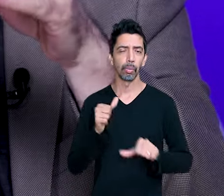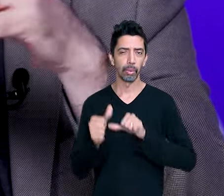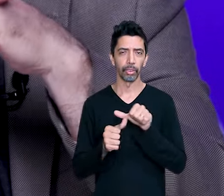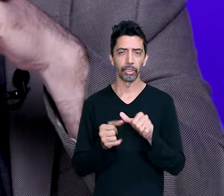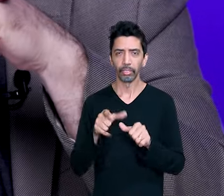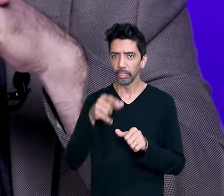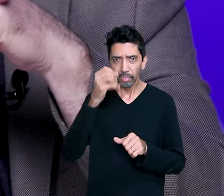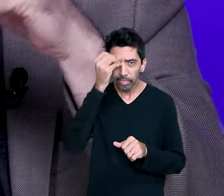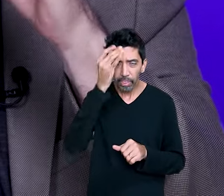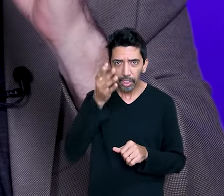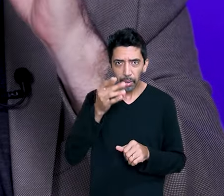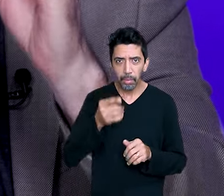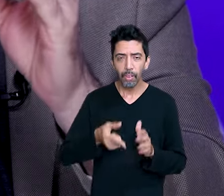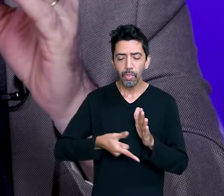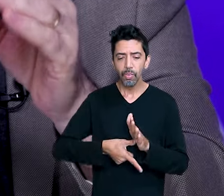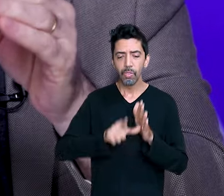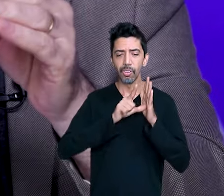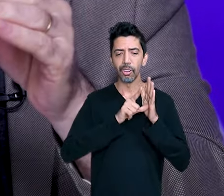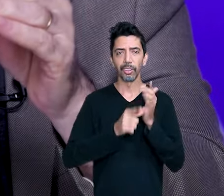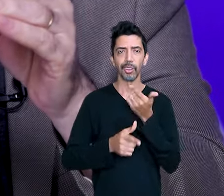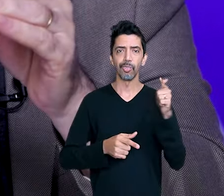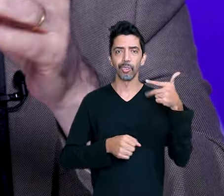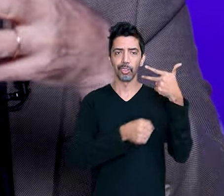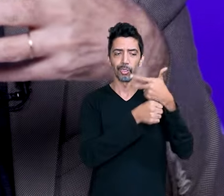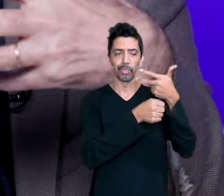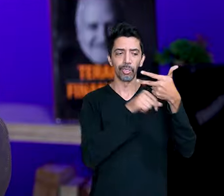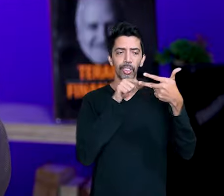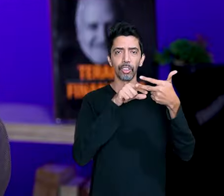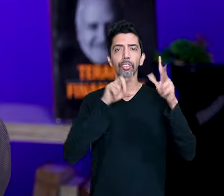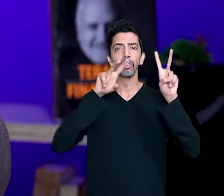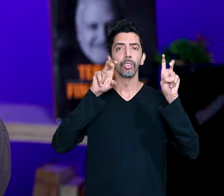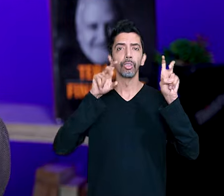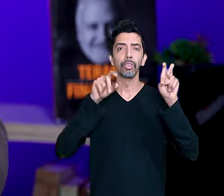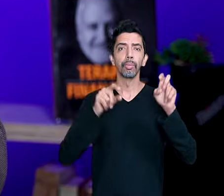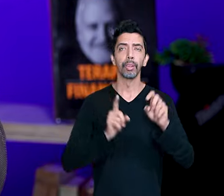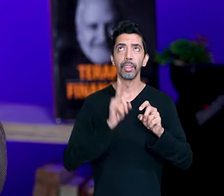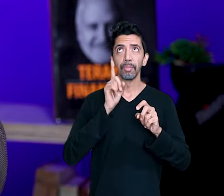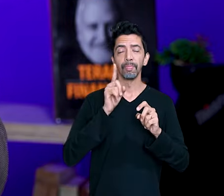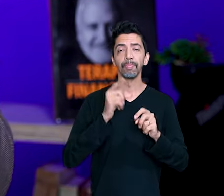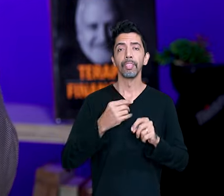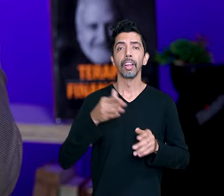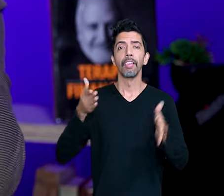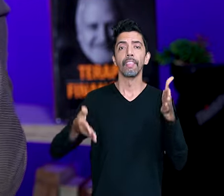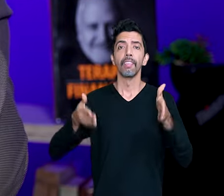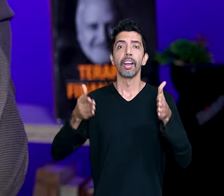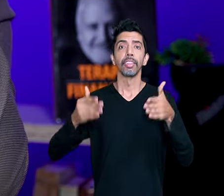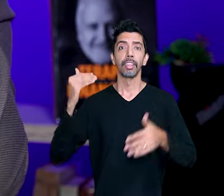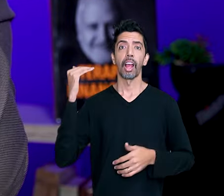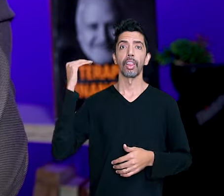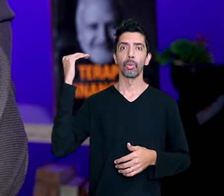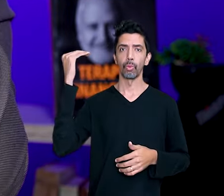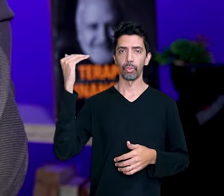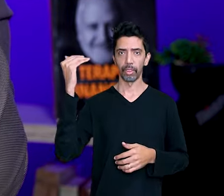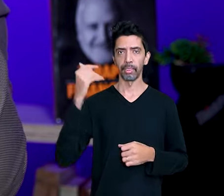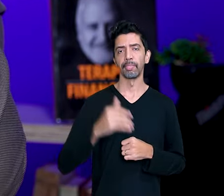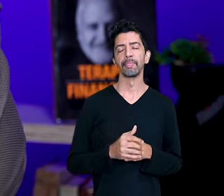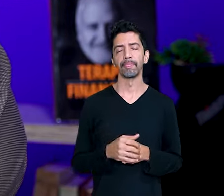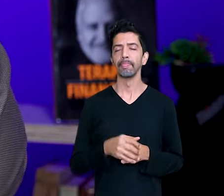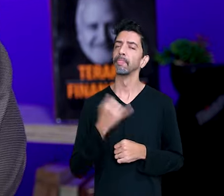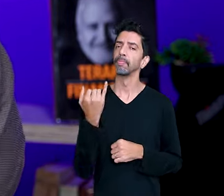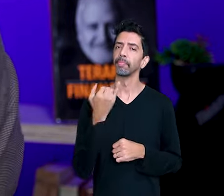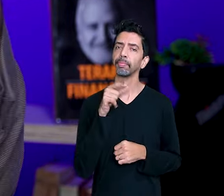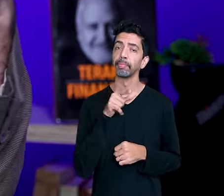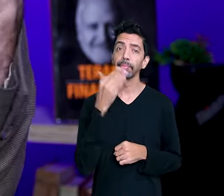anterior aqui que nós falamos sobre a fase adulta. Porque é muito importante você entender que aquela fase adulta eu